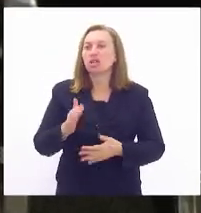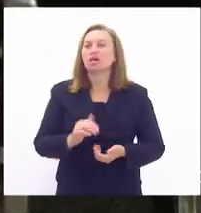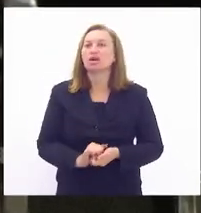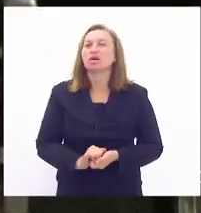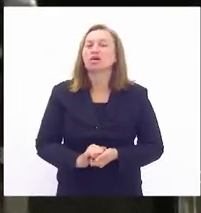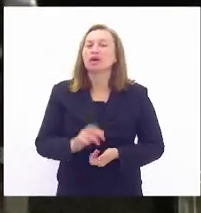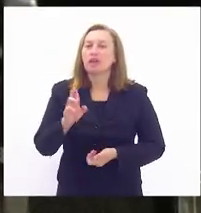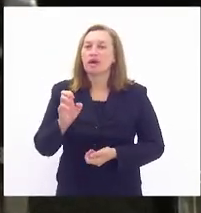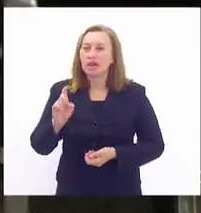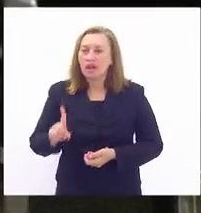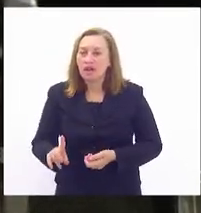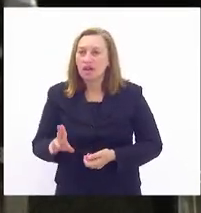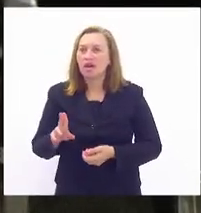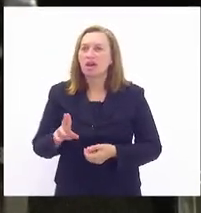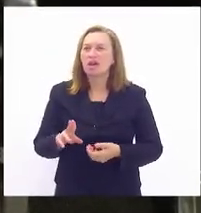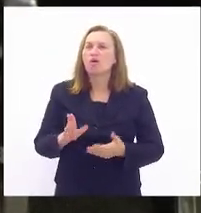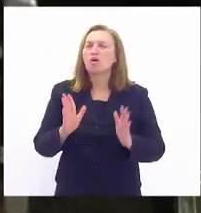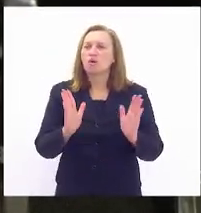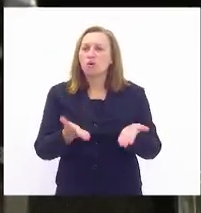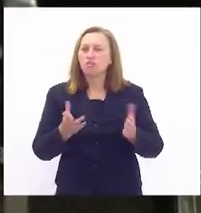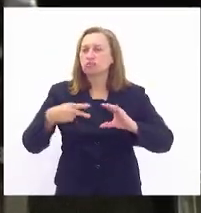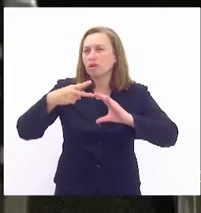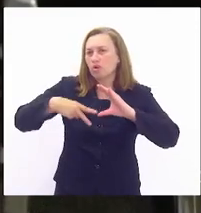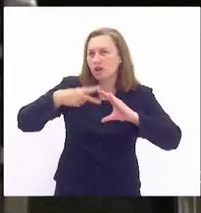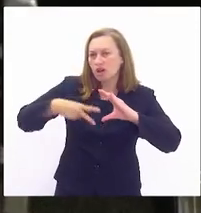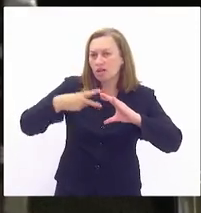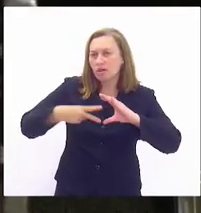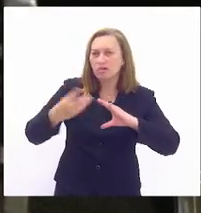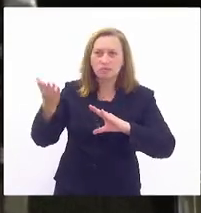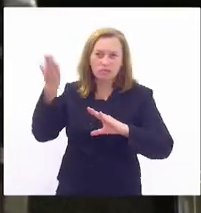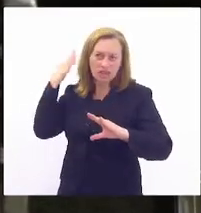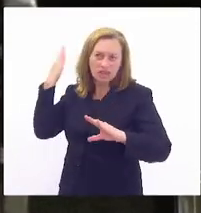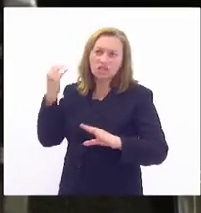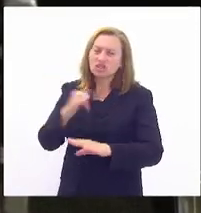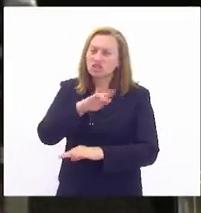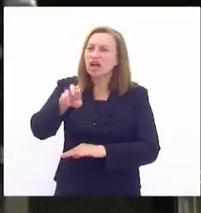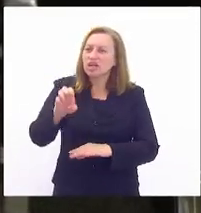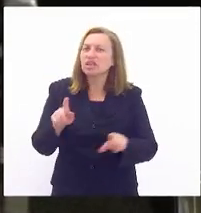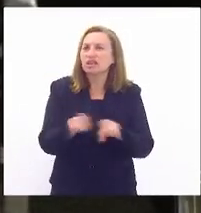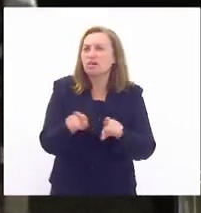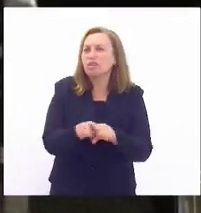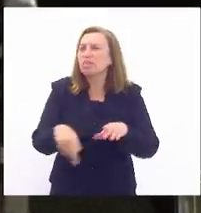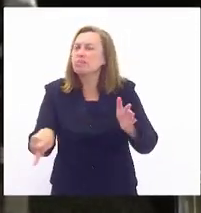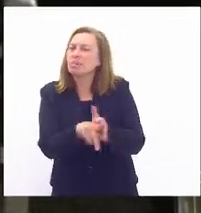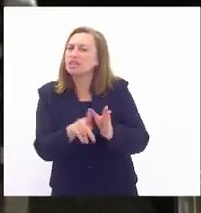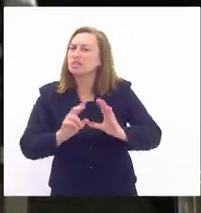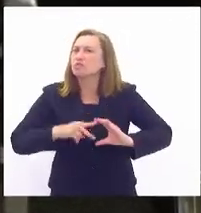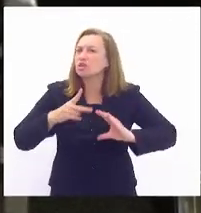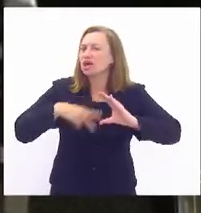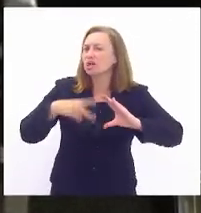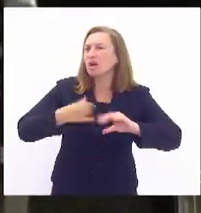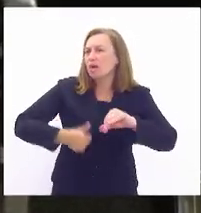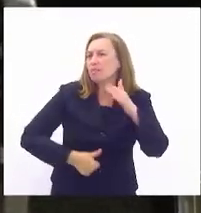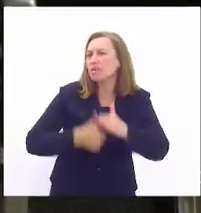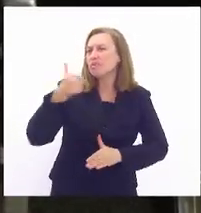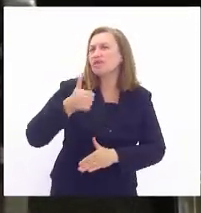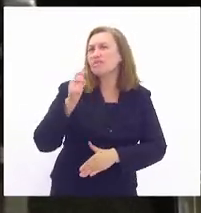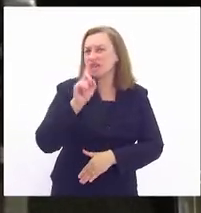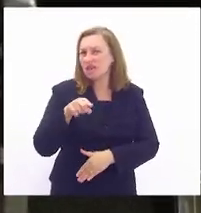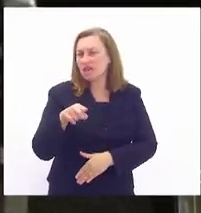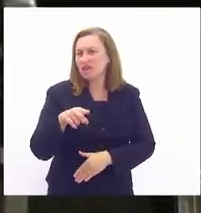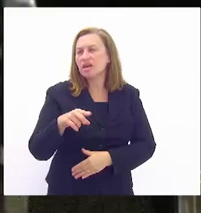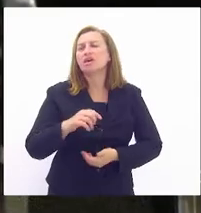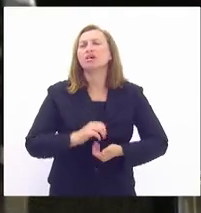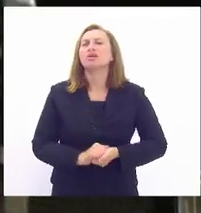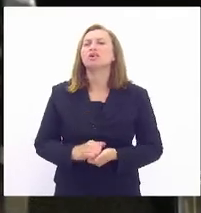Hoje ela é amigo Cuscuri, como eu coloquei a Câmara na época, o Jari também fez parte da comissão. Verdade. Pela primeira vez, né, Jari, como amigo Cuscuri